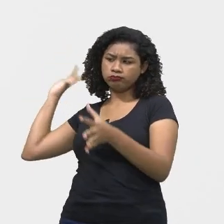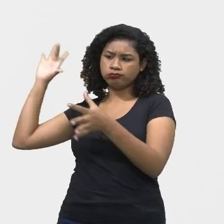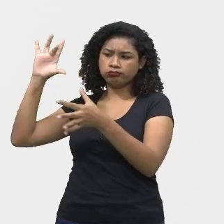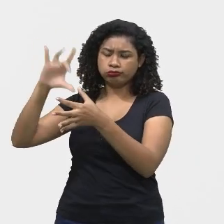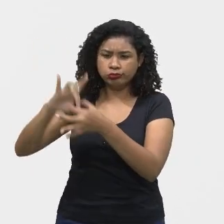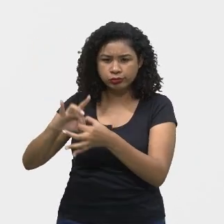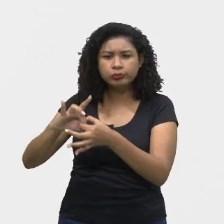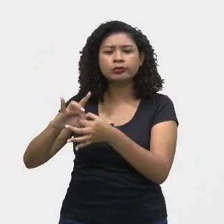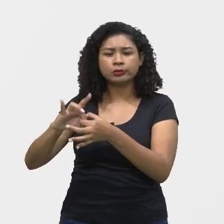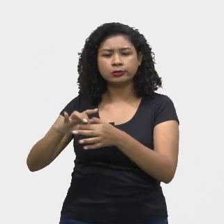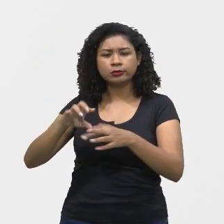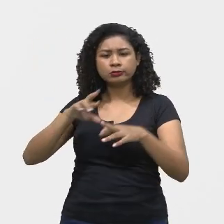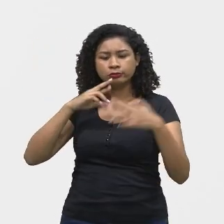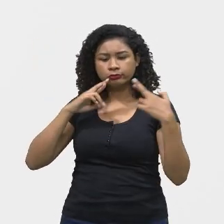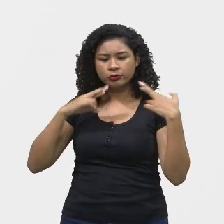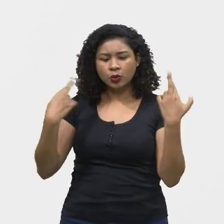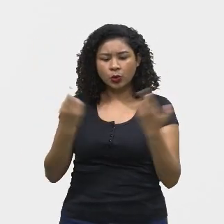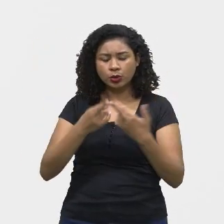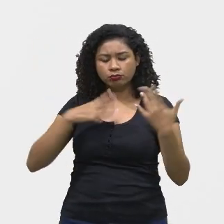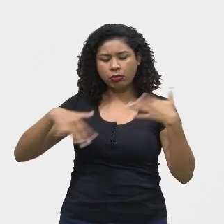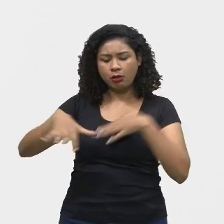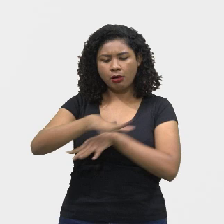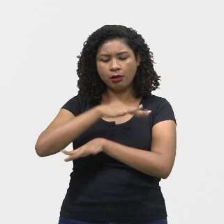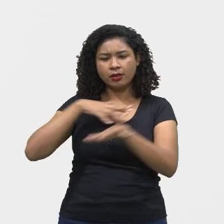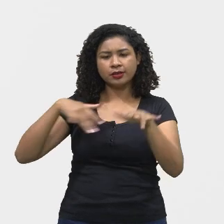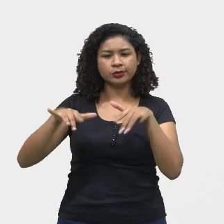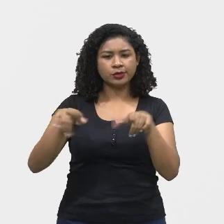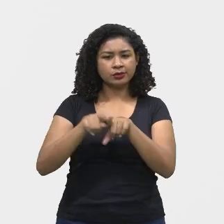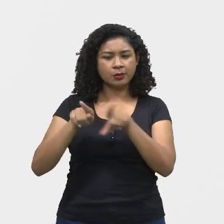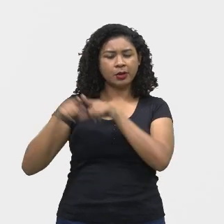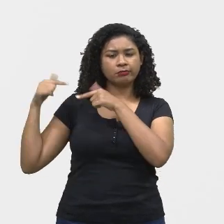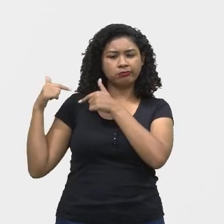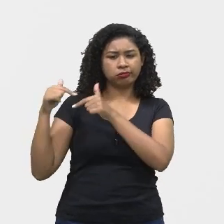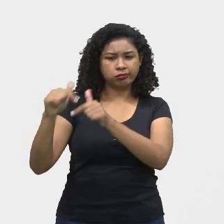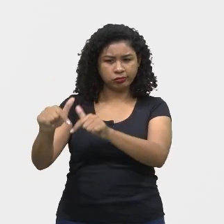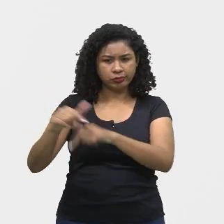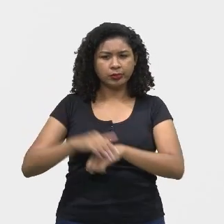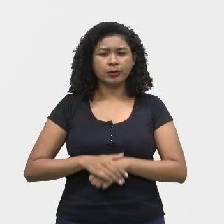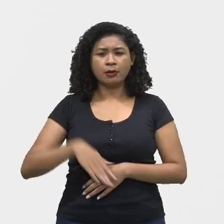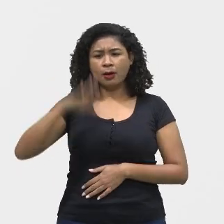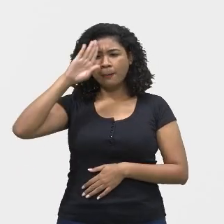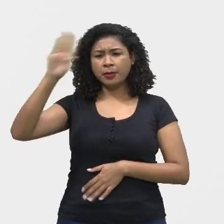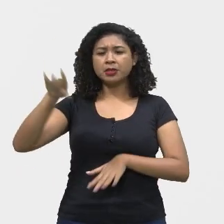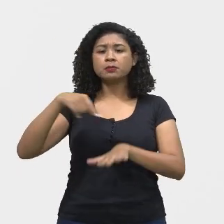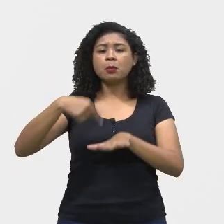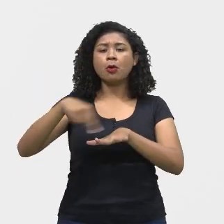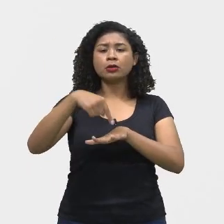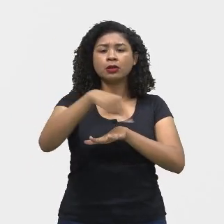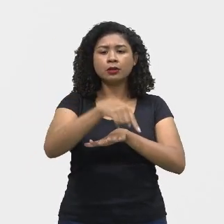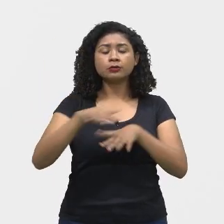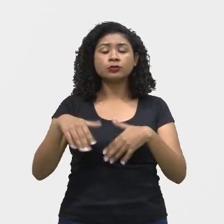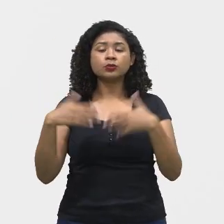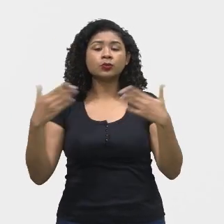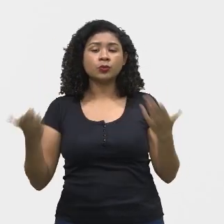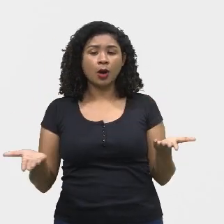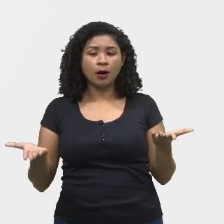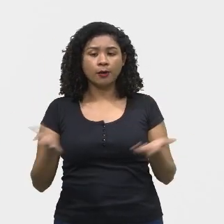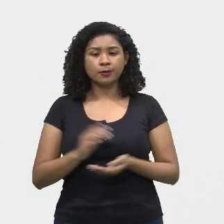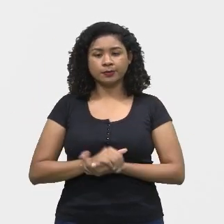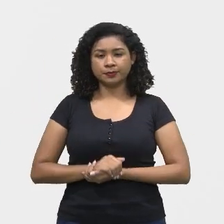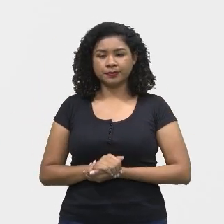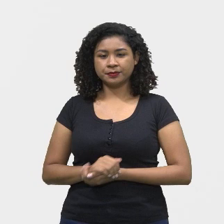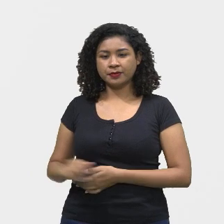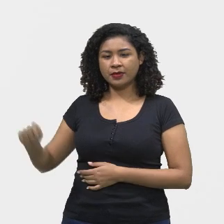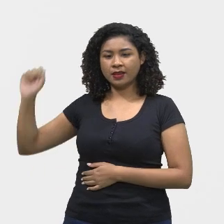costumes. A principal modalidade de luta disputada nos jogos indígenas é: letra A, o